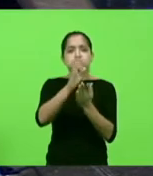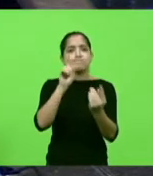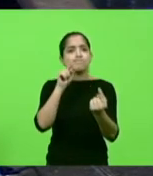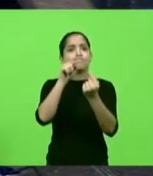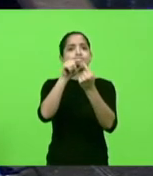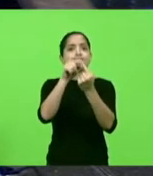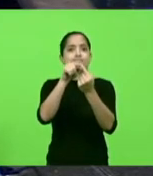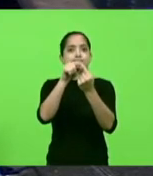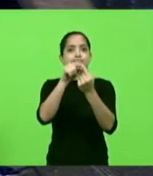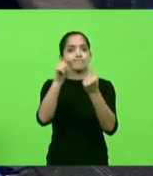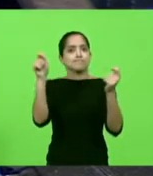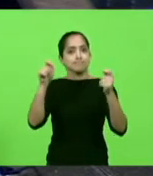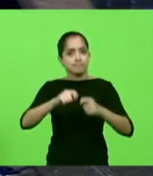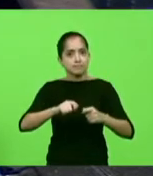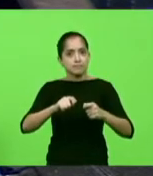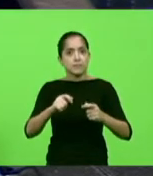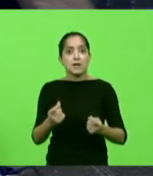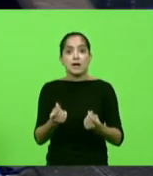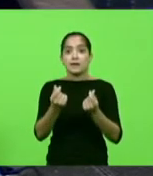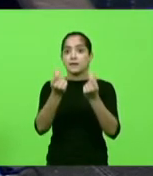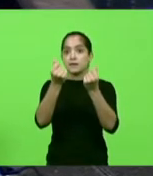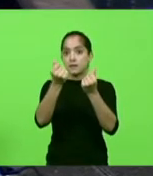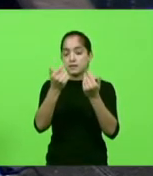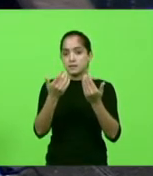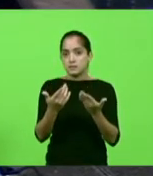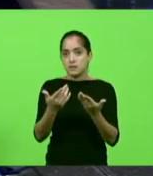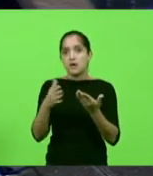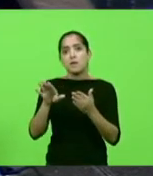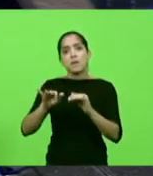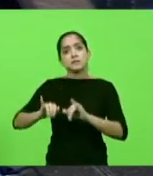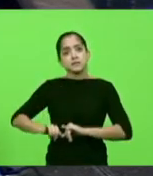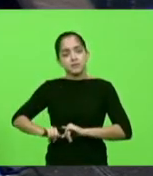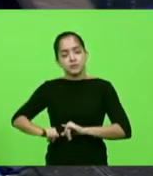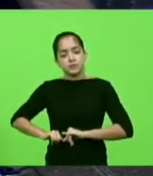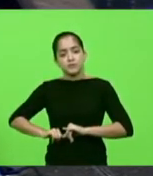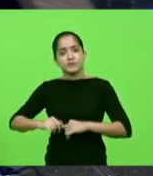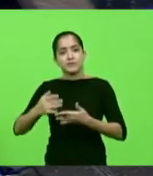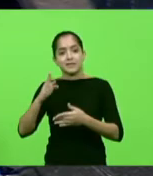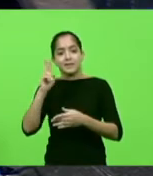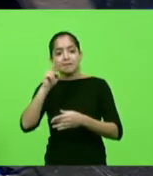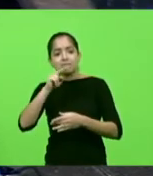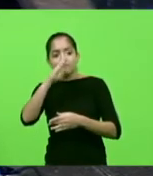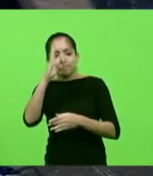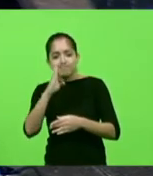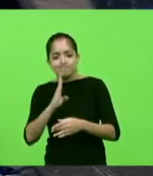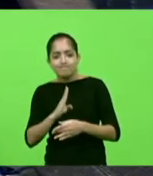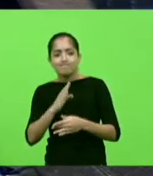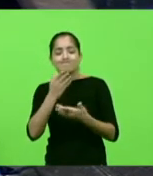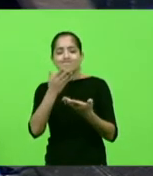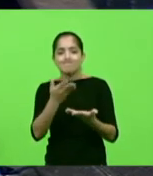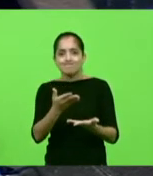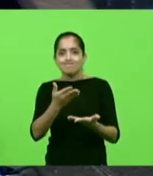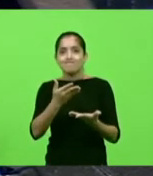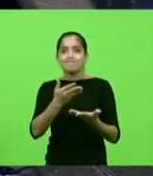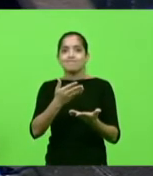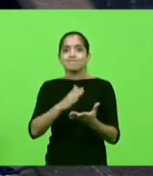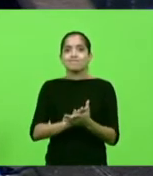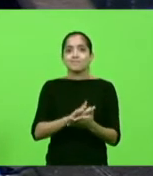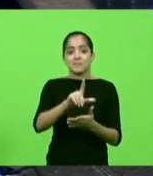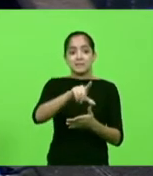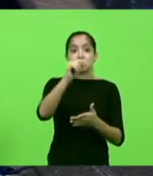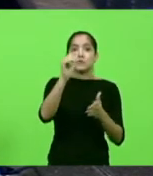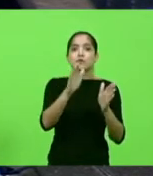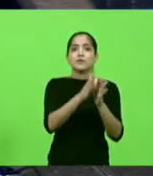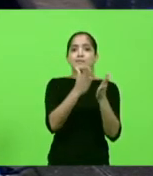ele dizia, a riqueza alcançável. E sofria ao ver o Brasil insistentemente escolher o caminho da